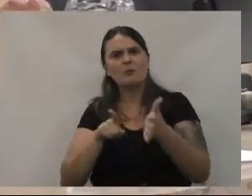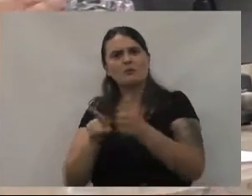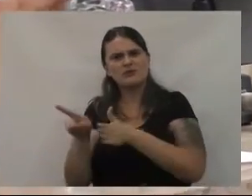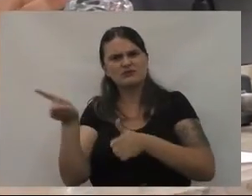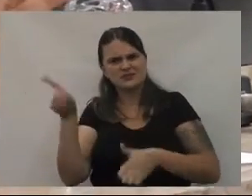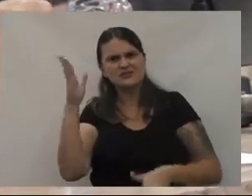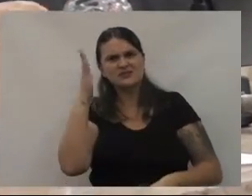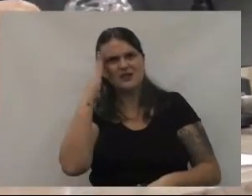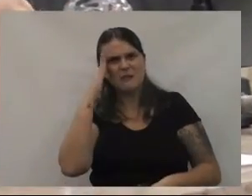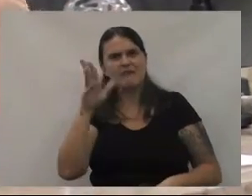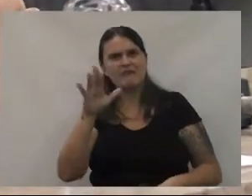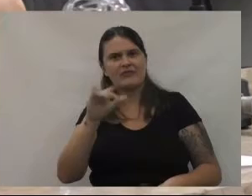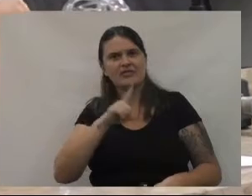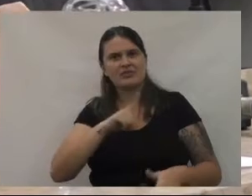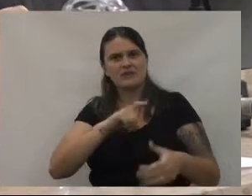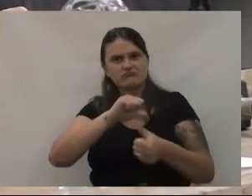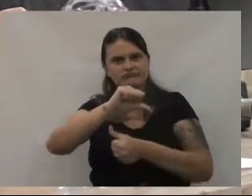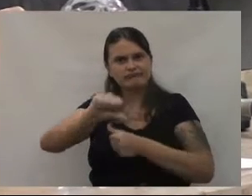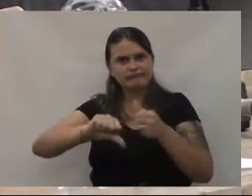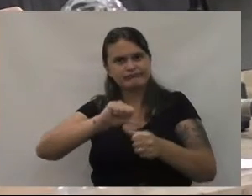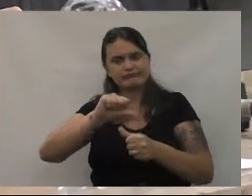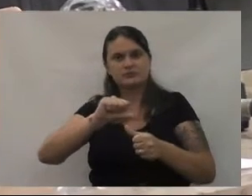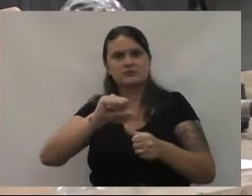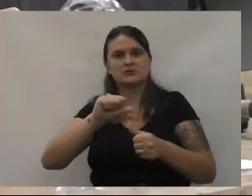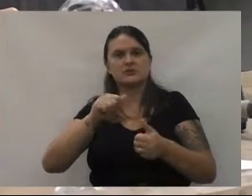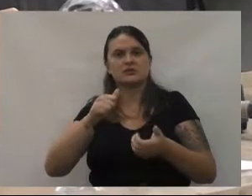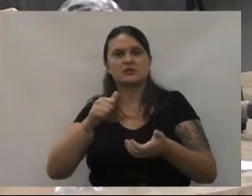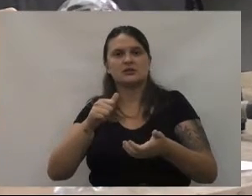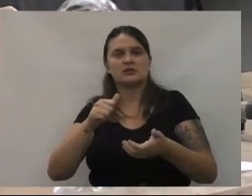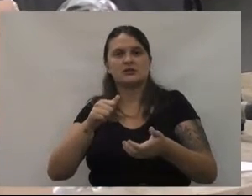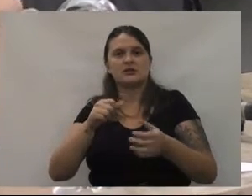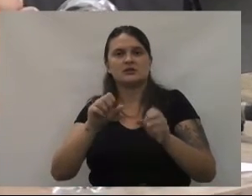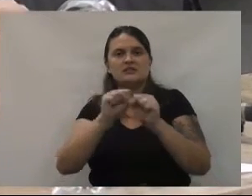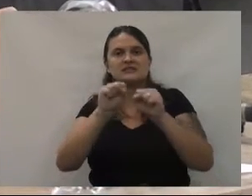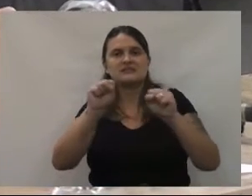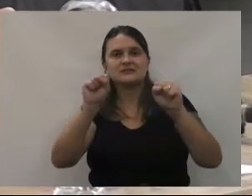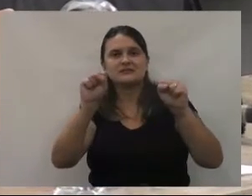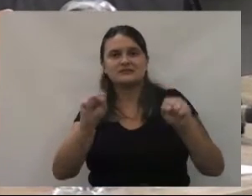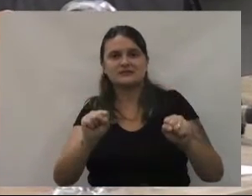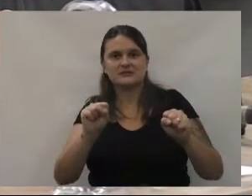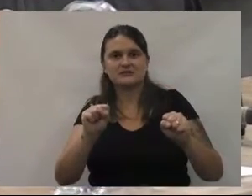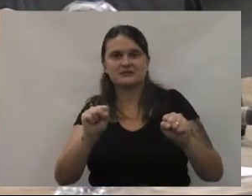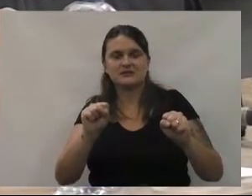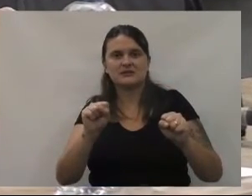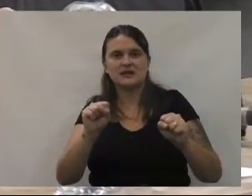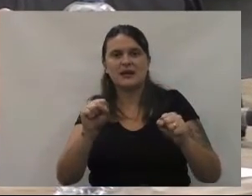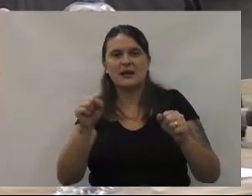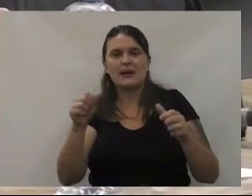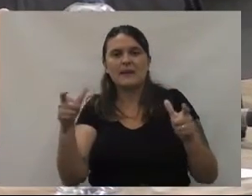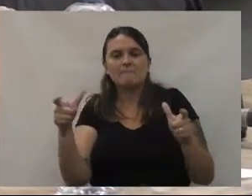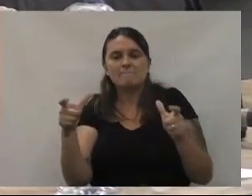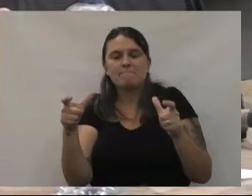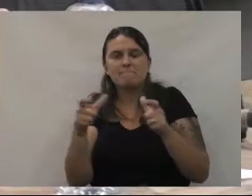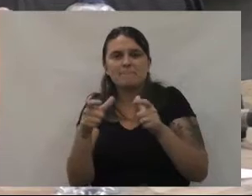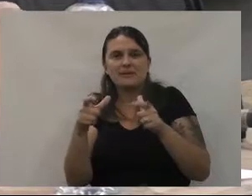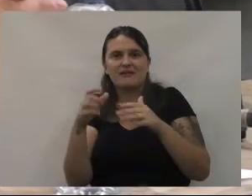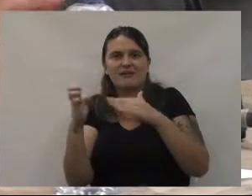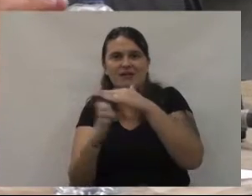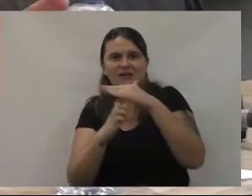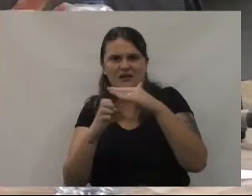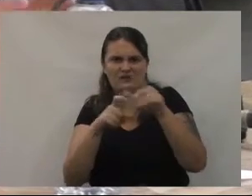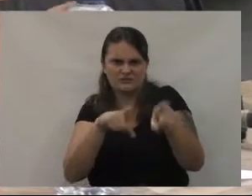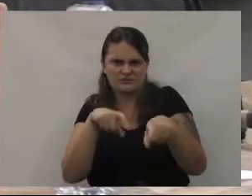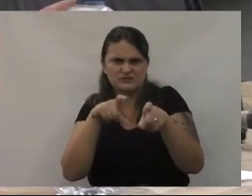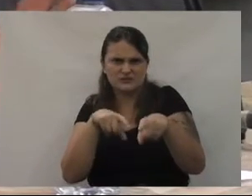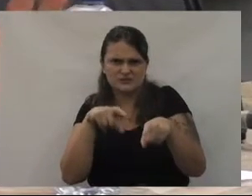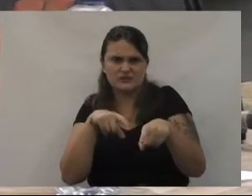sabe se vai ter alguma alteração no sistema do pequeno produtor rural. Que, como